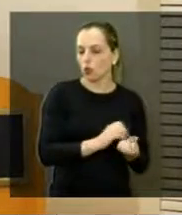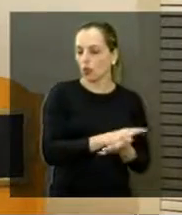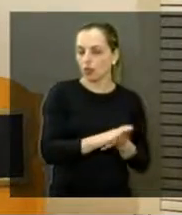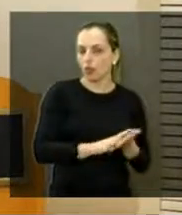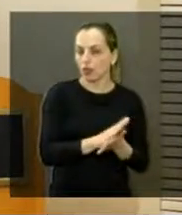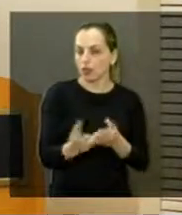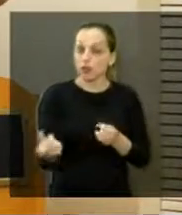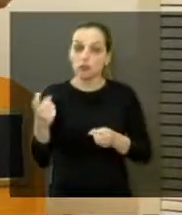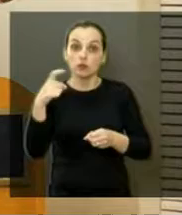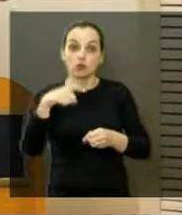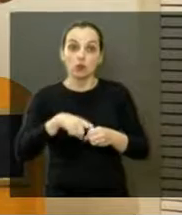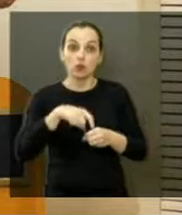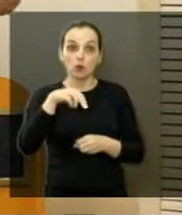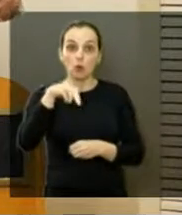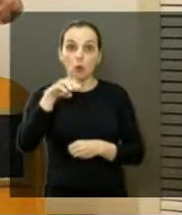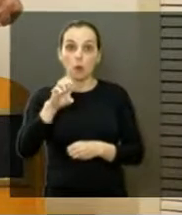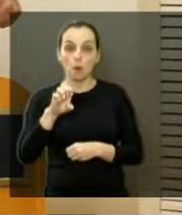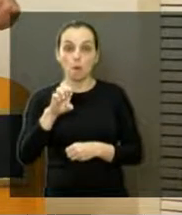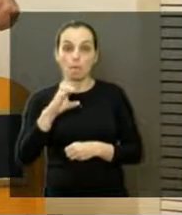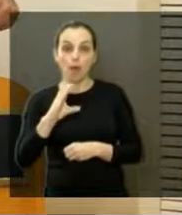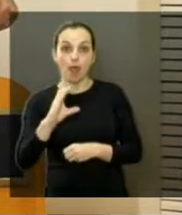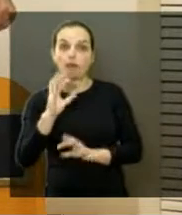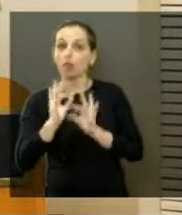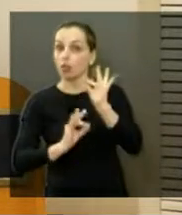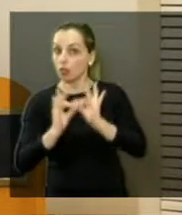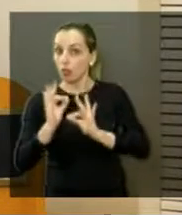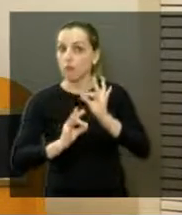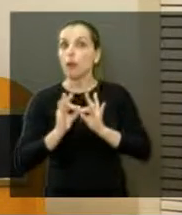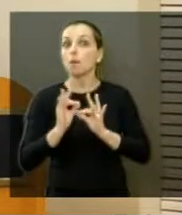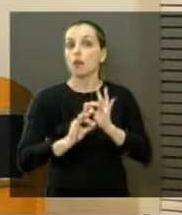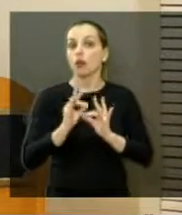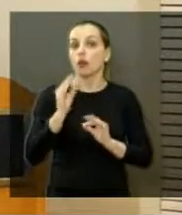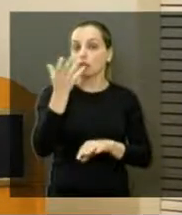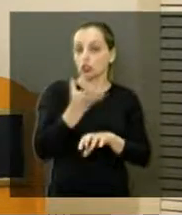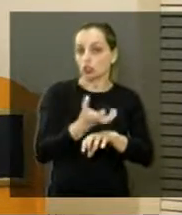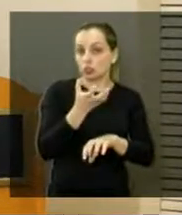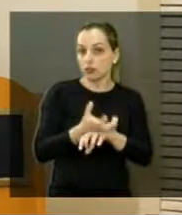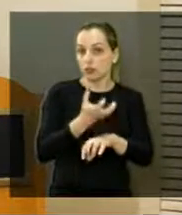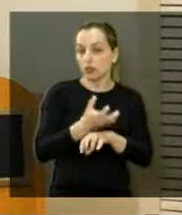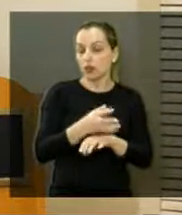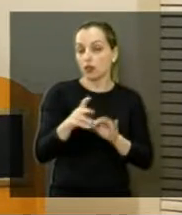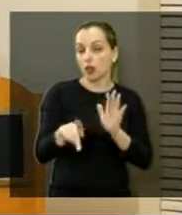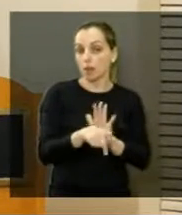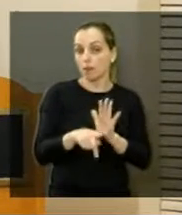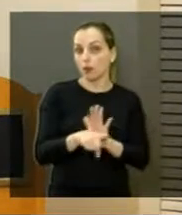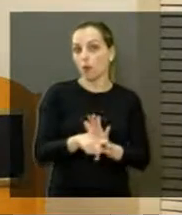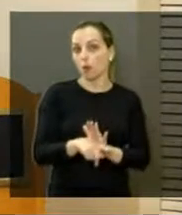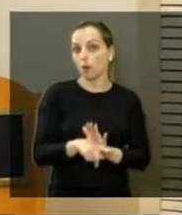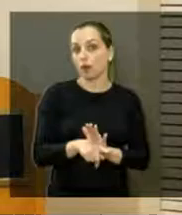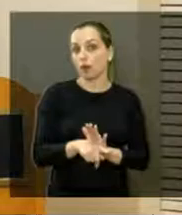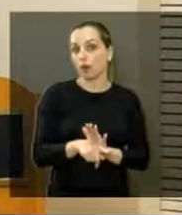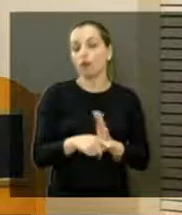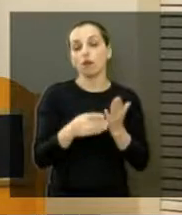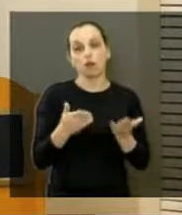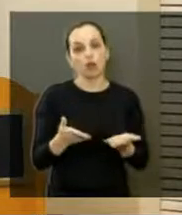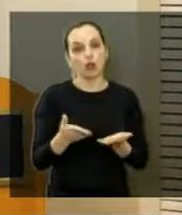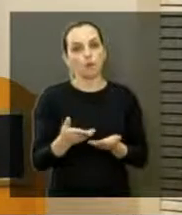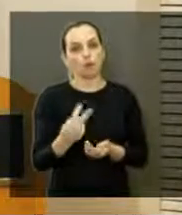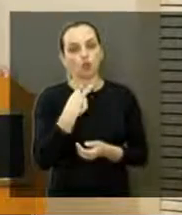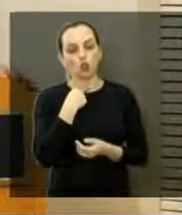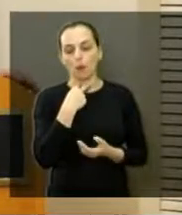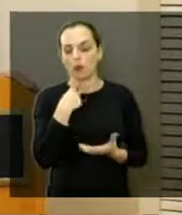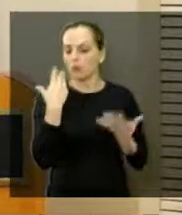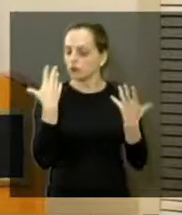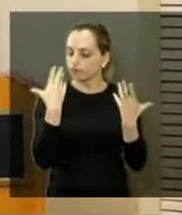o MEC está preparando matéria para isso. Você está sabendo disso, né, Porcena? Está sendo preparado matéria para isso. Não podemos